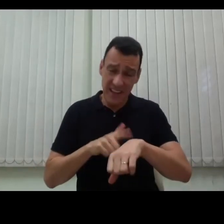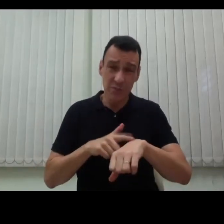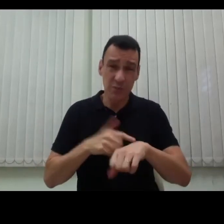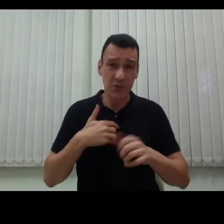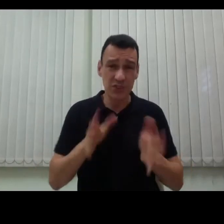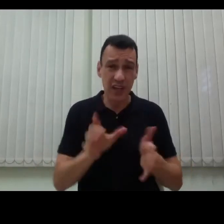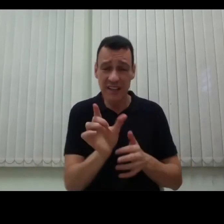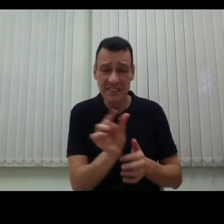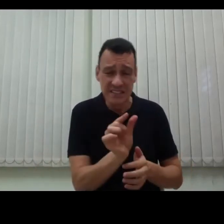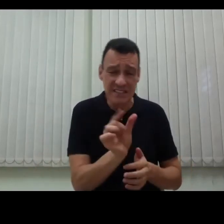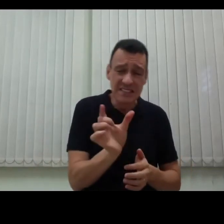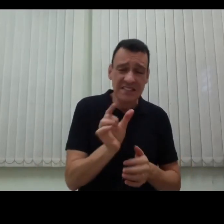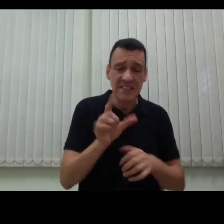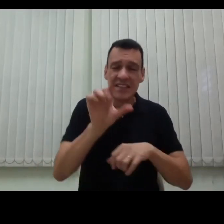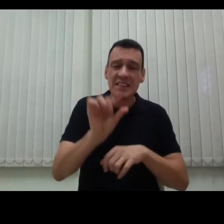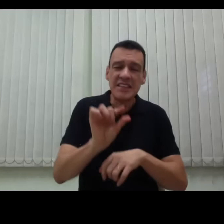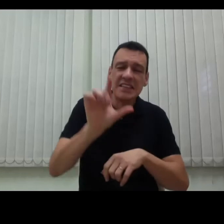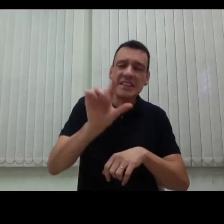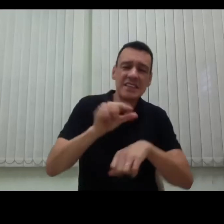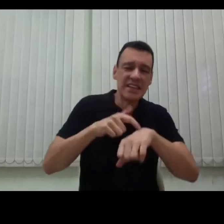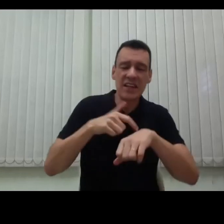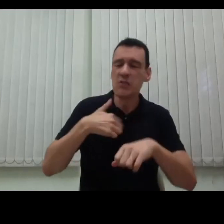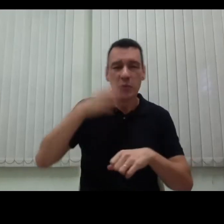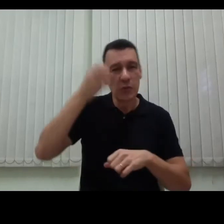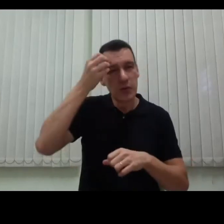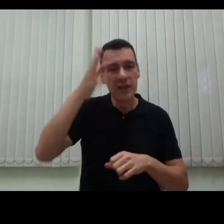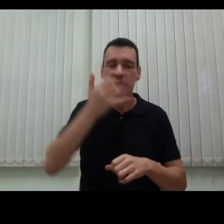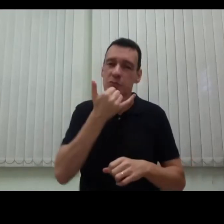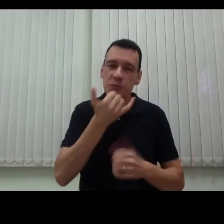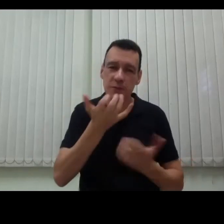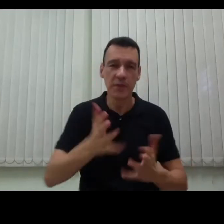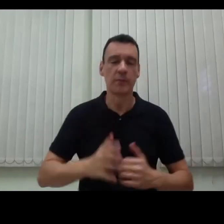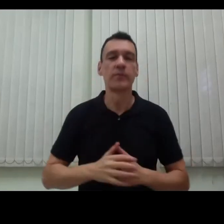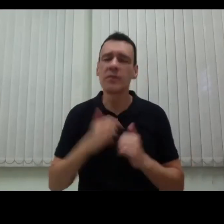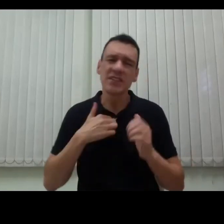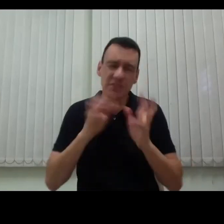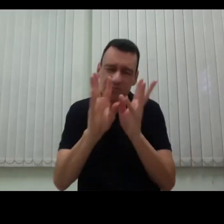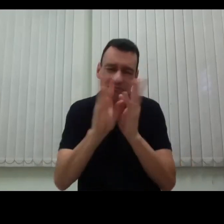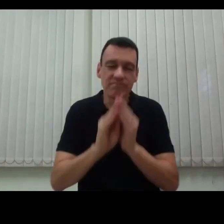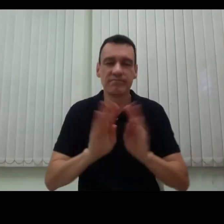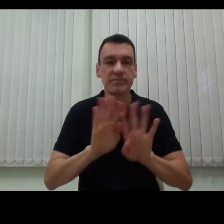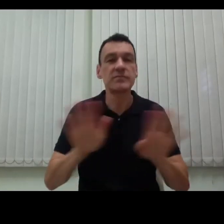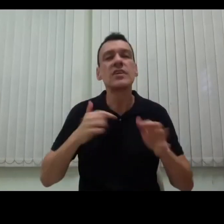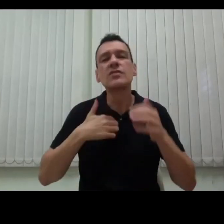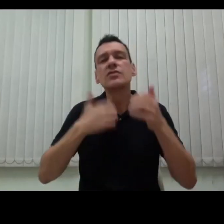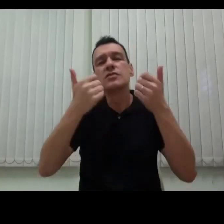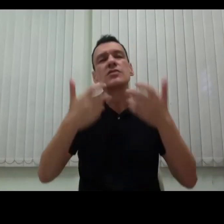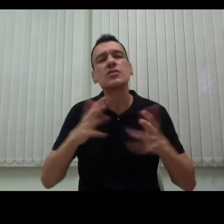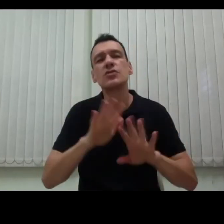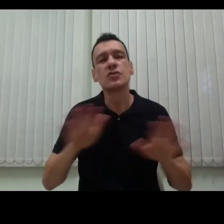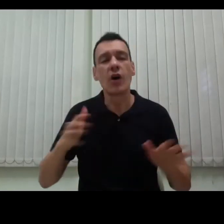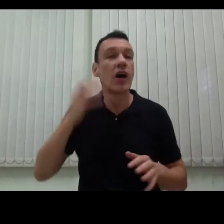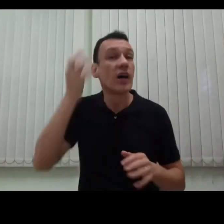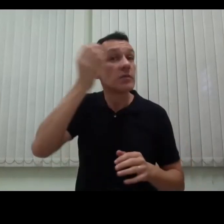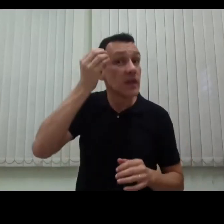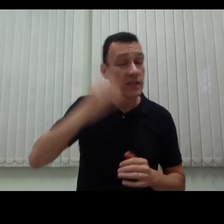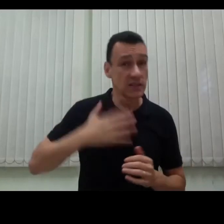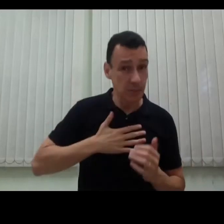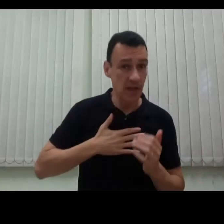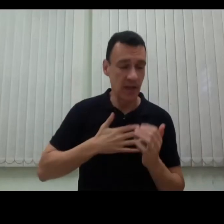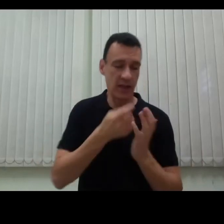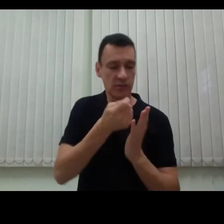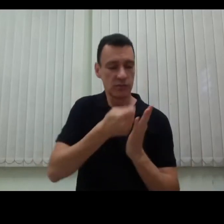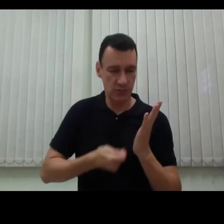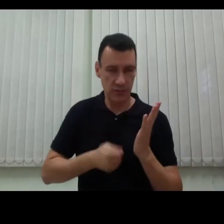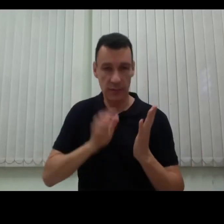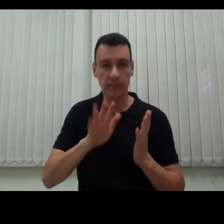minha experiência como escritora, né? Quer dizer, com esse percurso que eu mencionei aqui para vocês, né? Eu